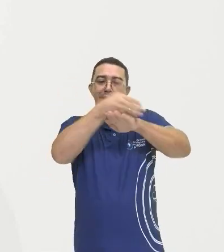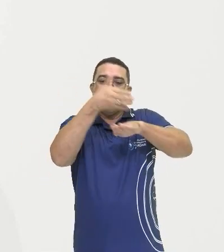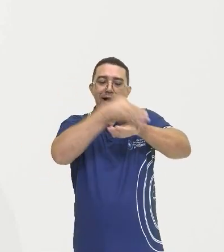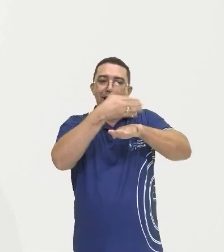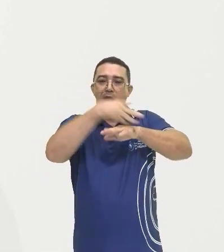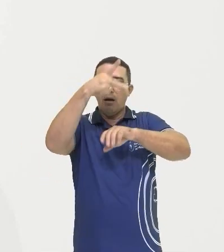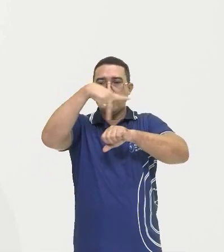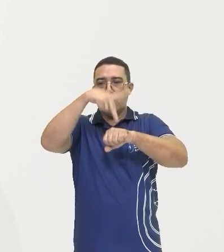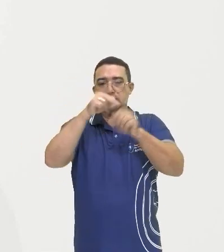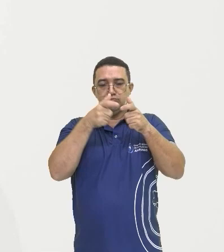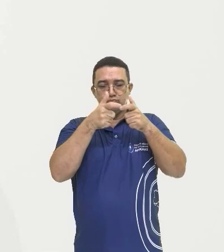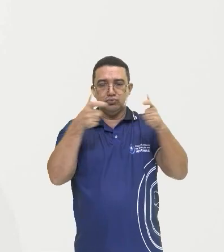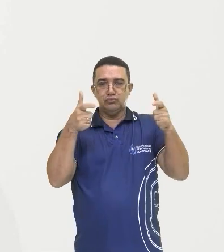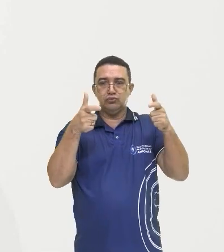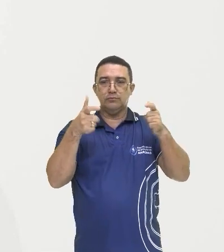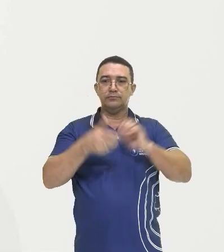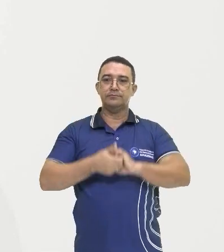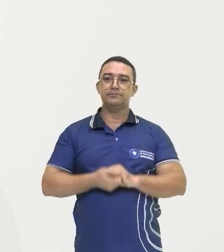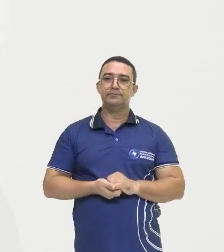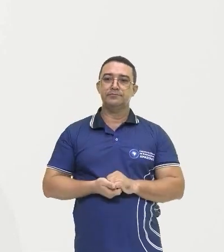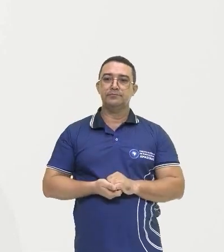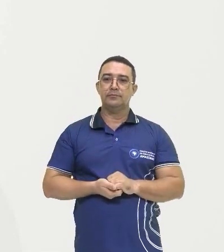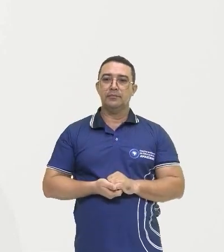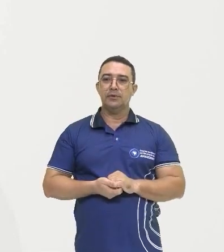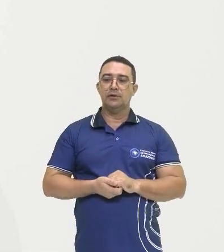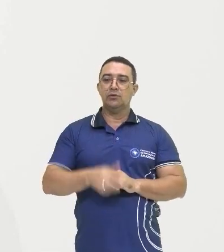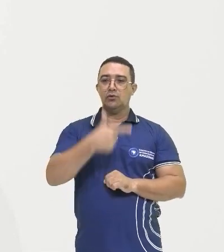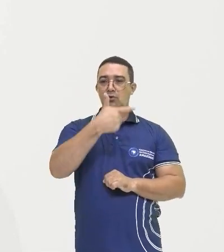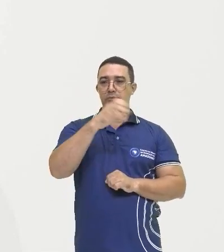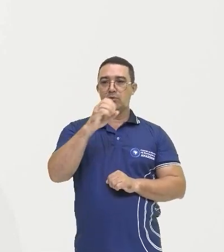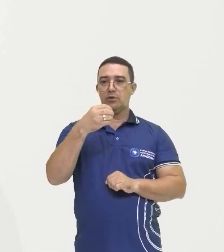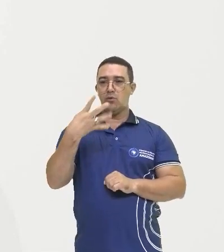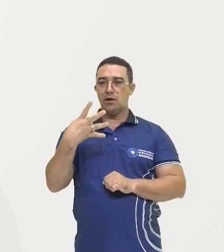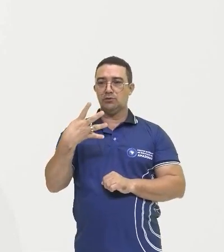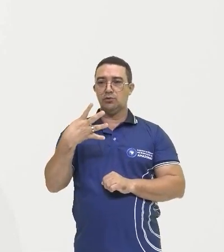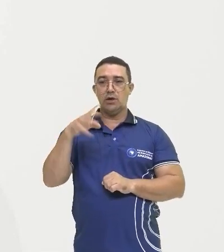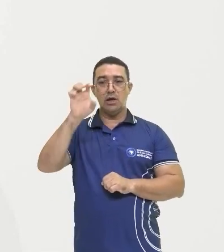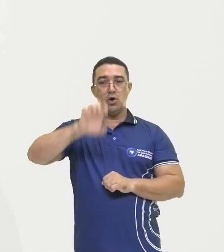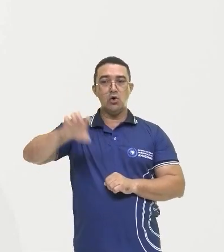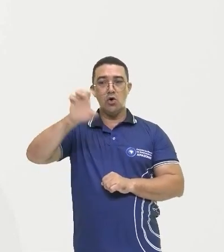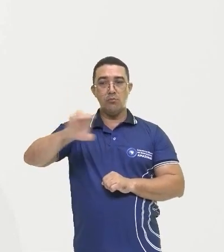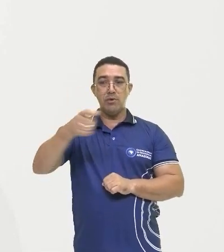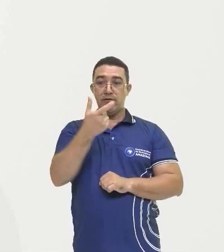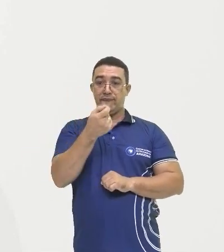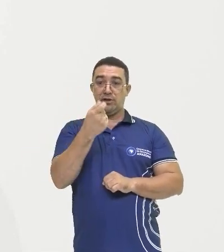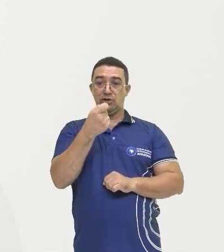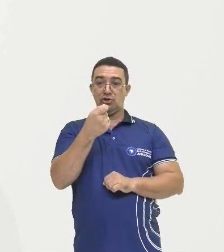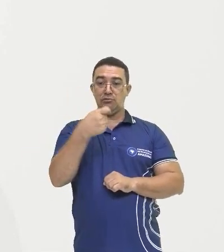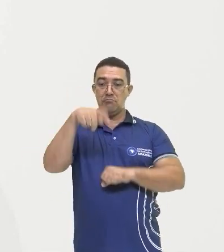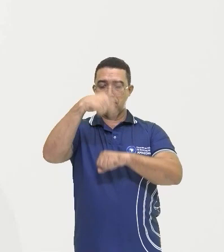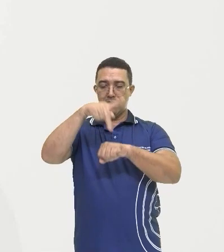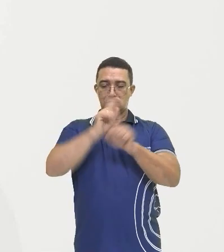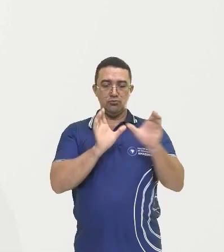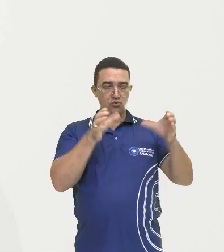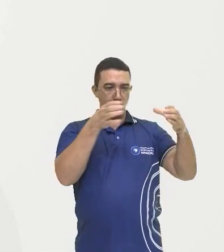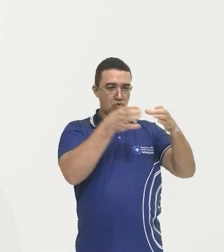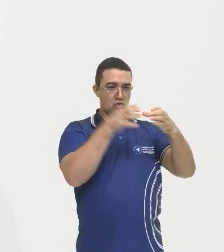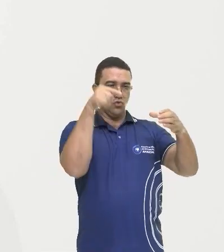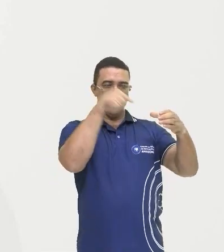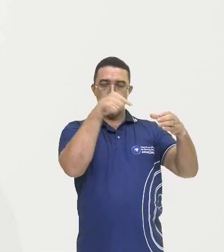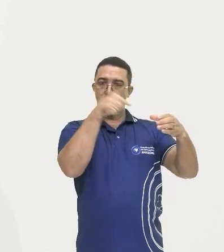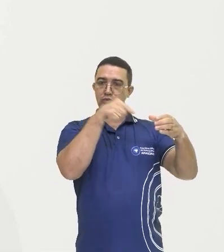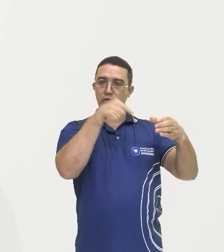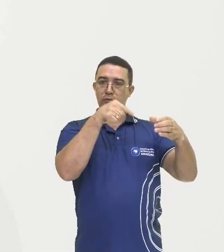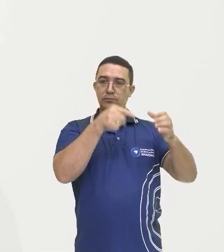outros. Nós temos também a Europa dos 25, a gente tem sobretudo a entrada dos países do leste europeu, como